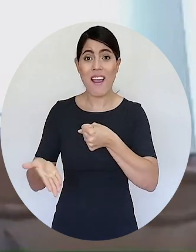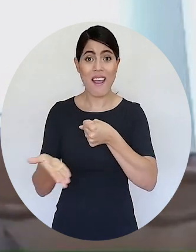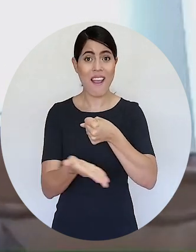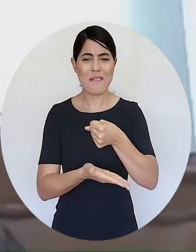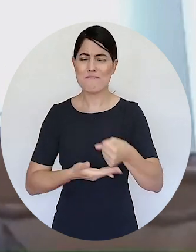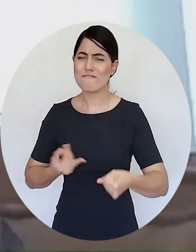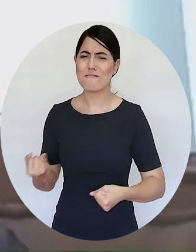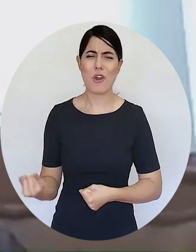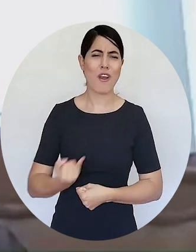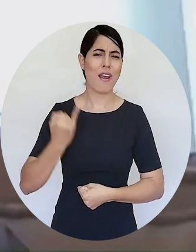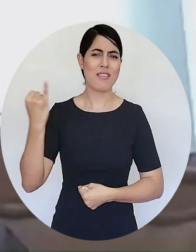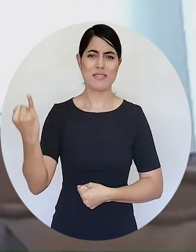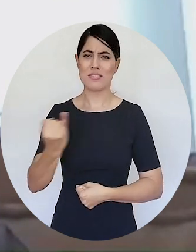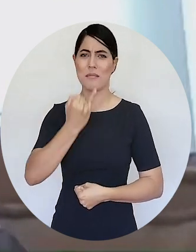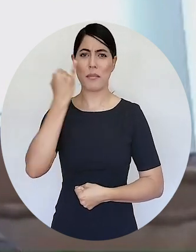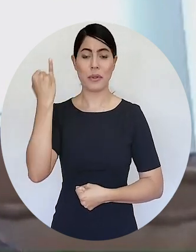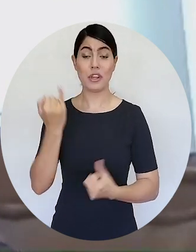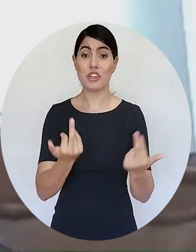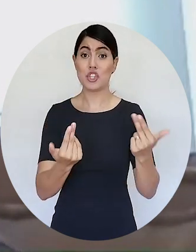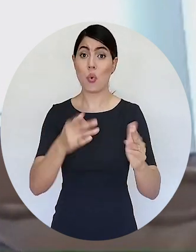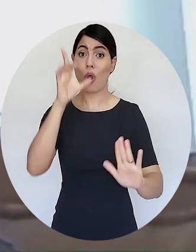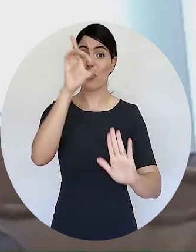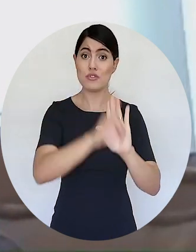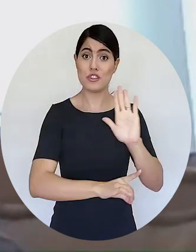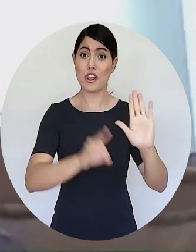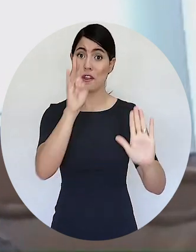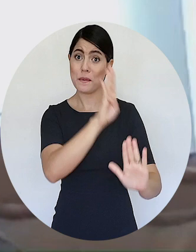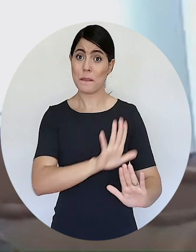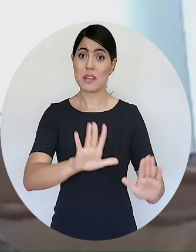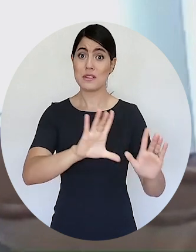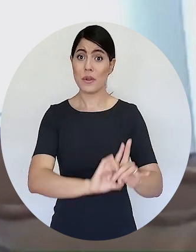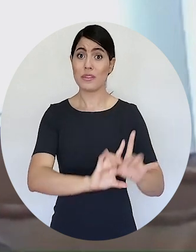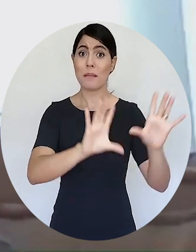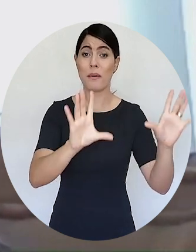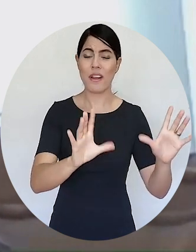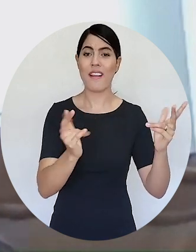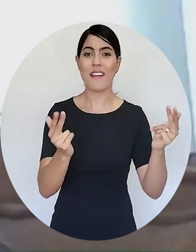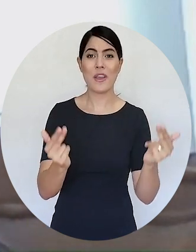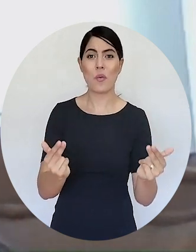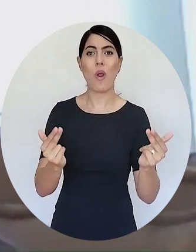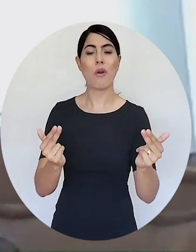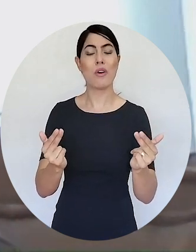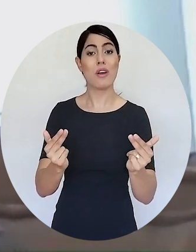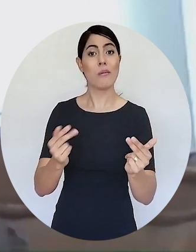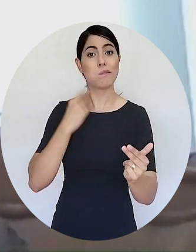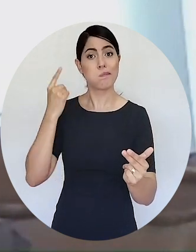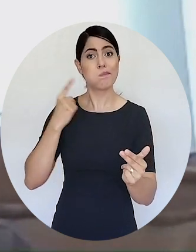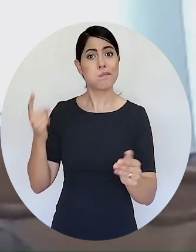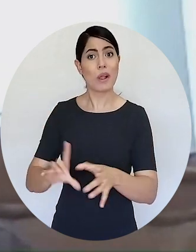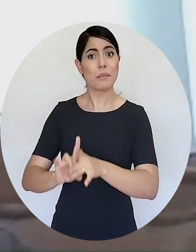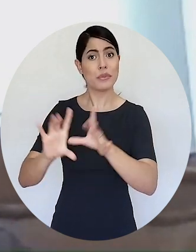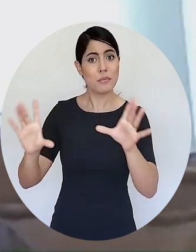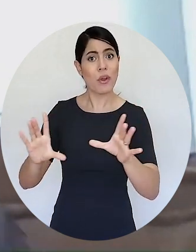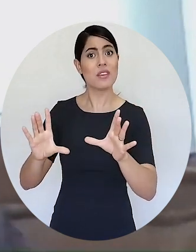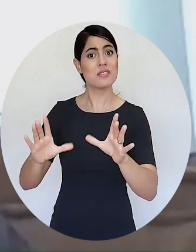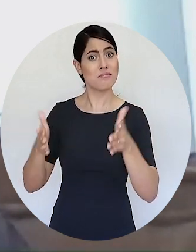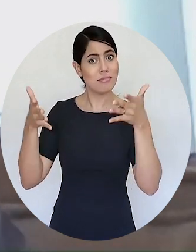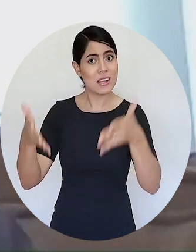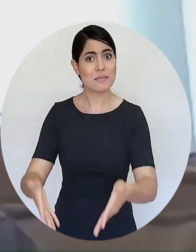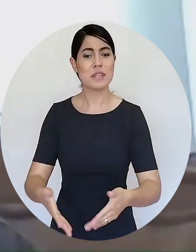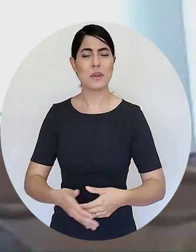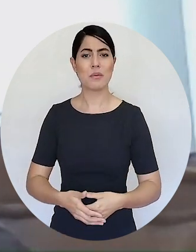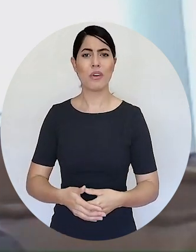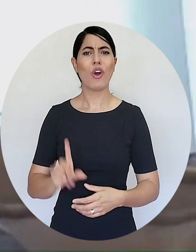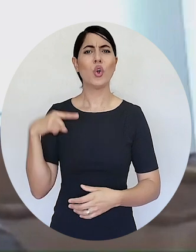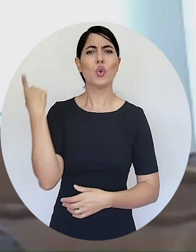fundamental para a democracia, como a democracia e o Estado de Direito são fundamentais para a advocacia. Não existe, nós exercemos